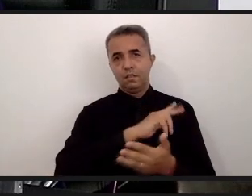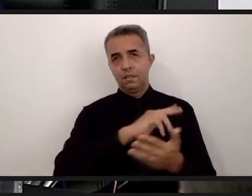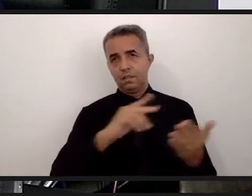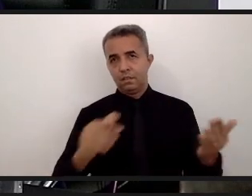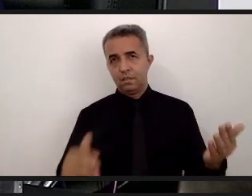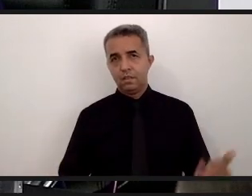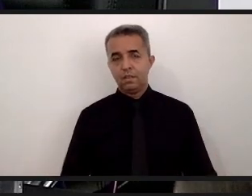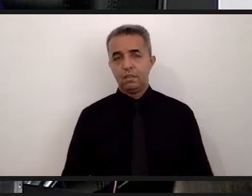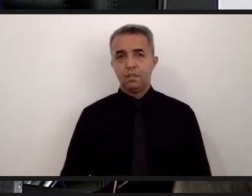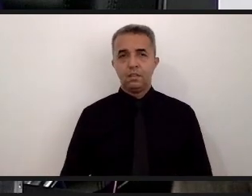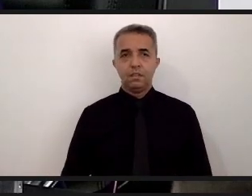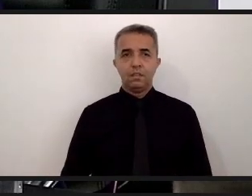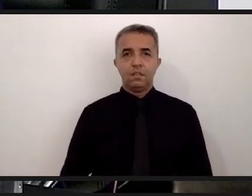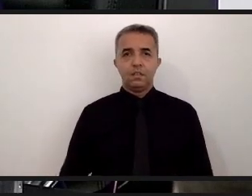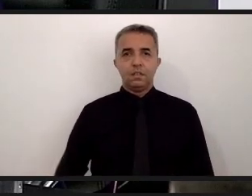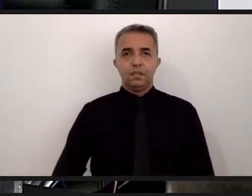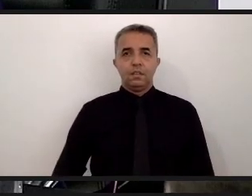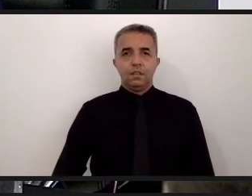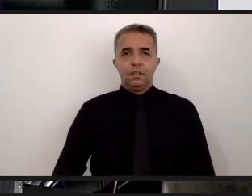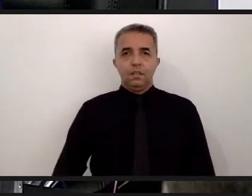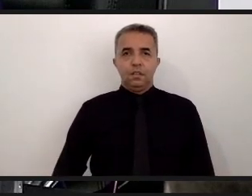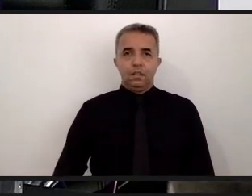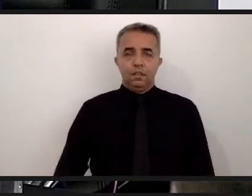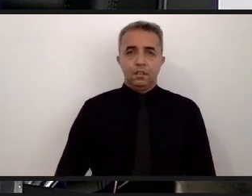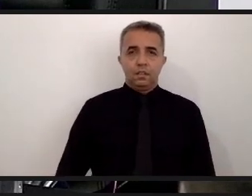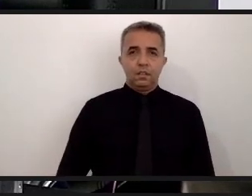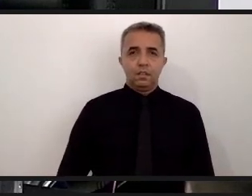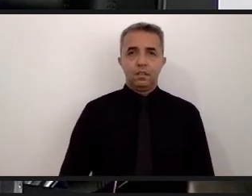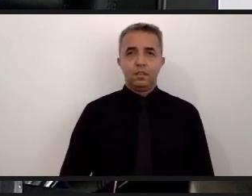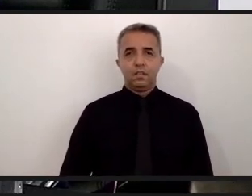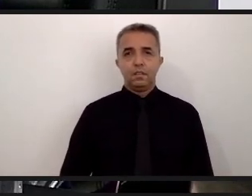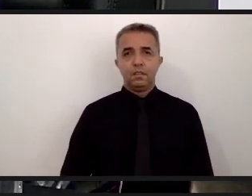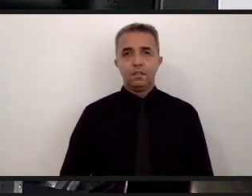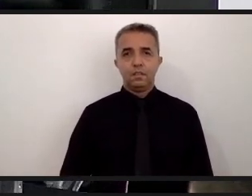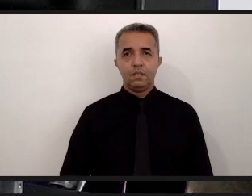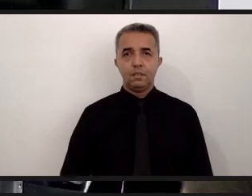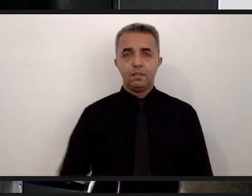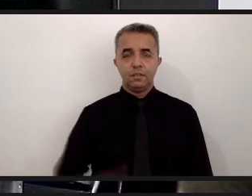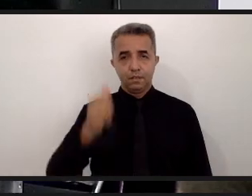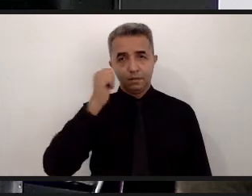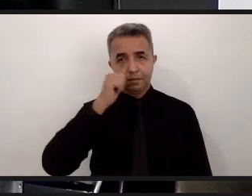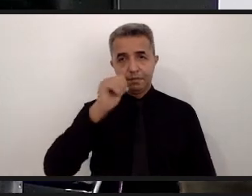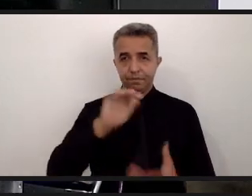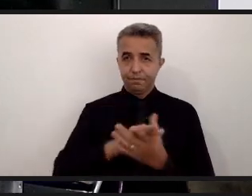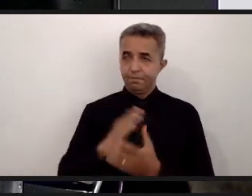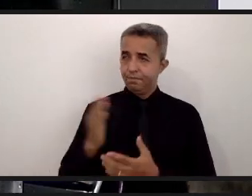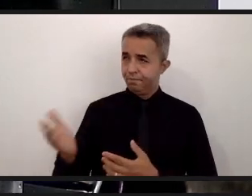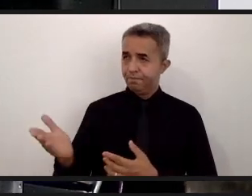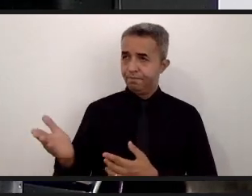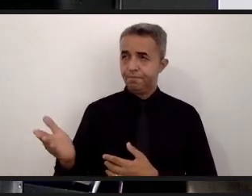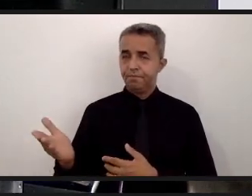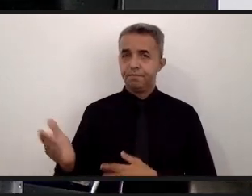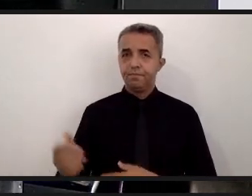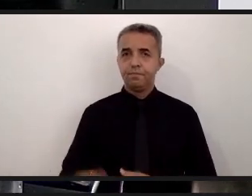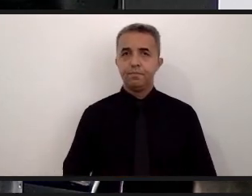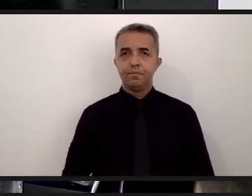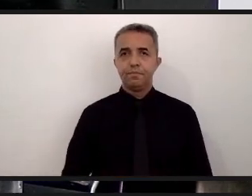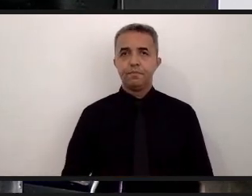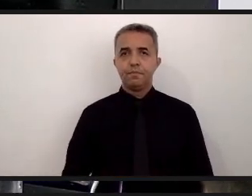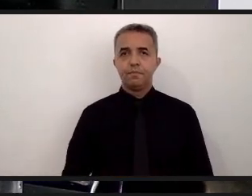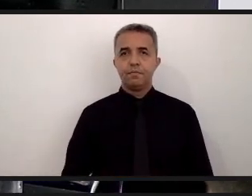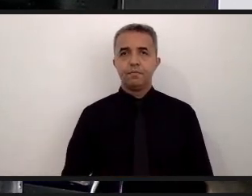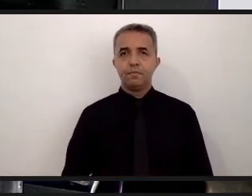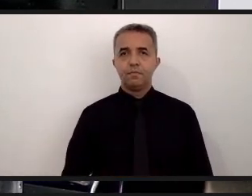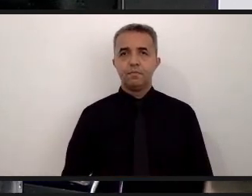afazeres. Quero compartilhar um tributo em especial à minha mulher, à minha esposa, né? A mulher que